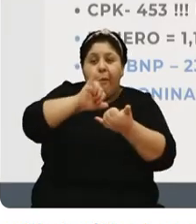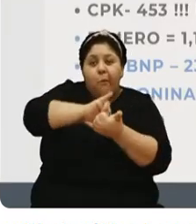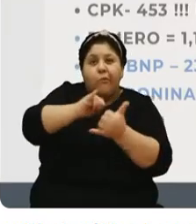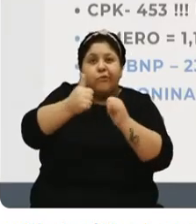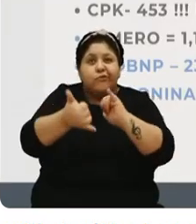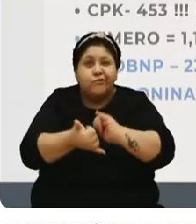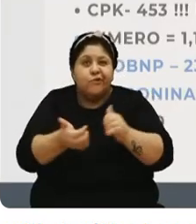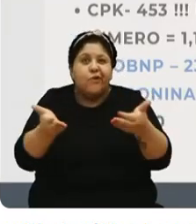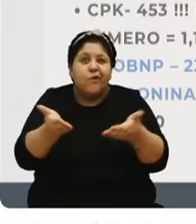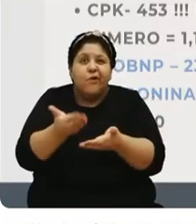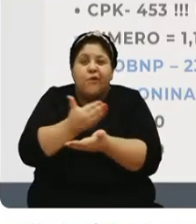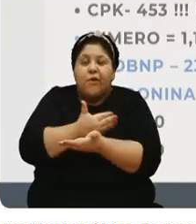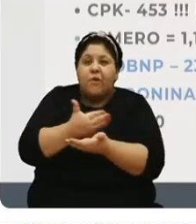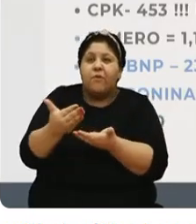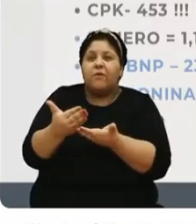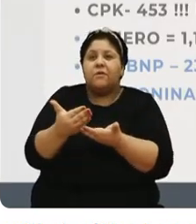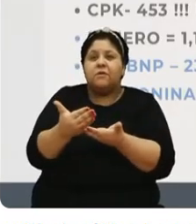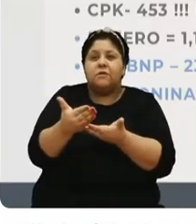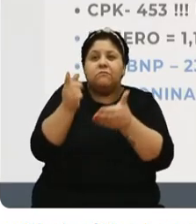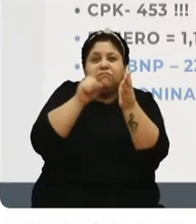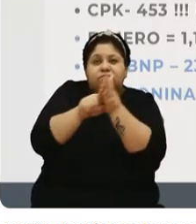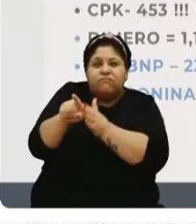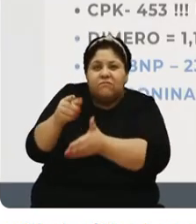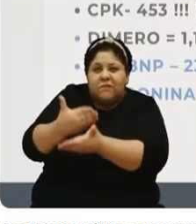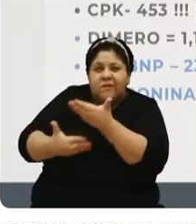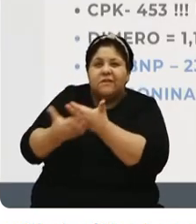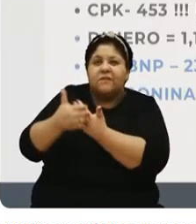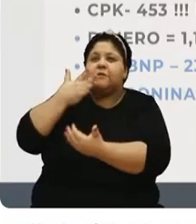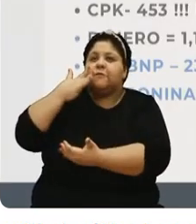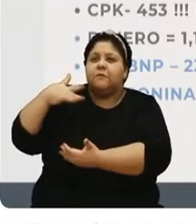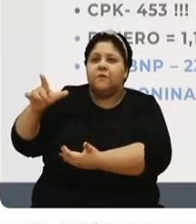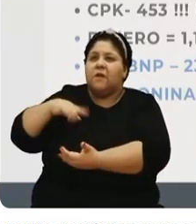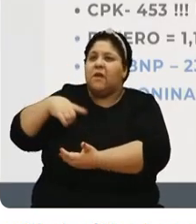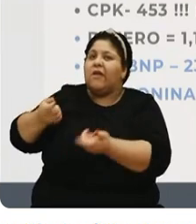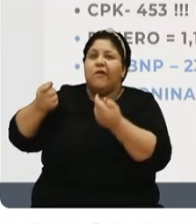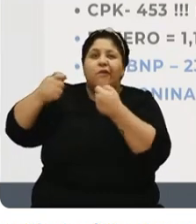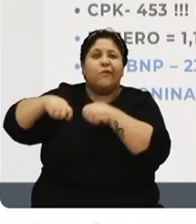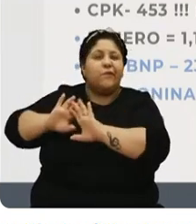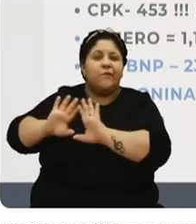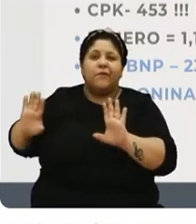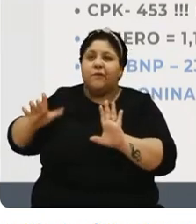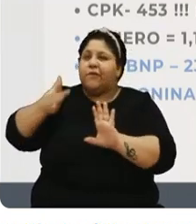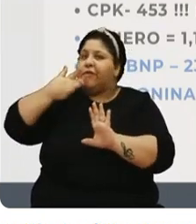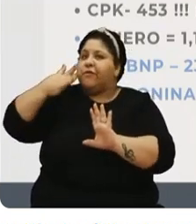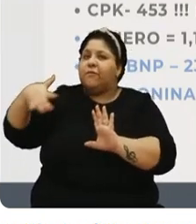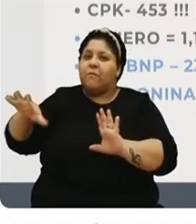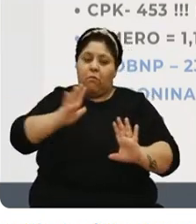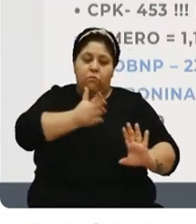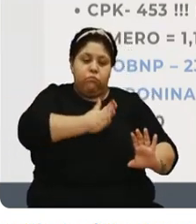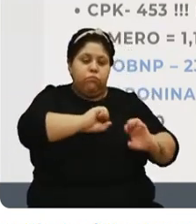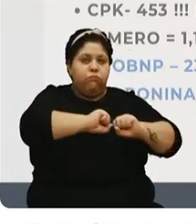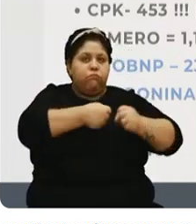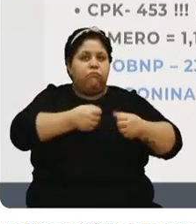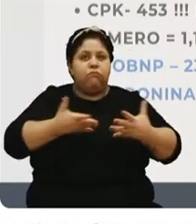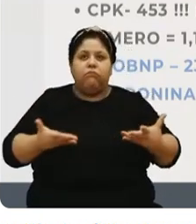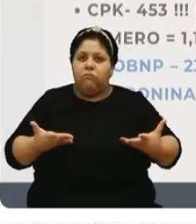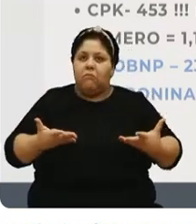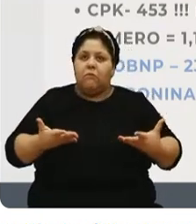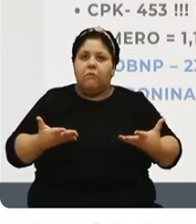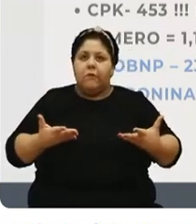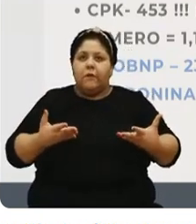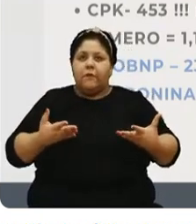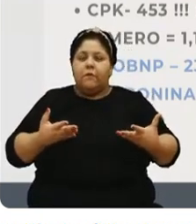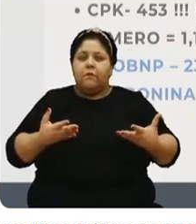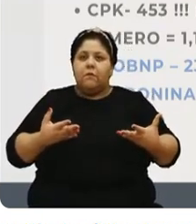estou iniciando rastreamento em todas as crianças. E é fato, eu não preciso ter uma criança infartada,